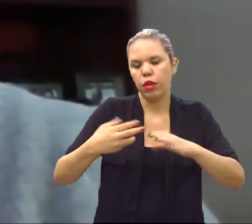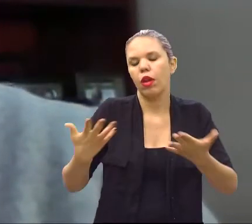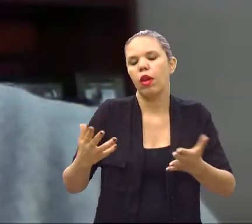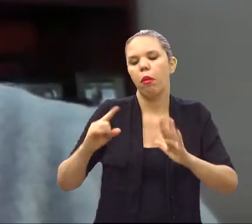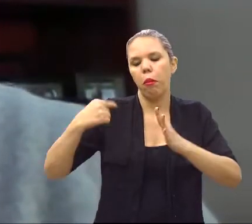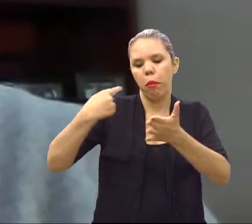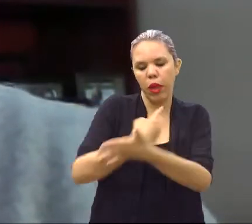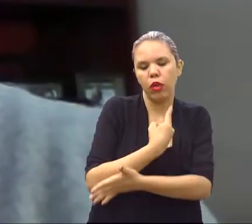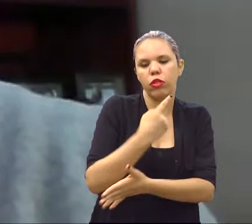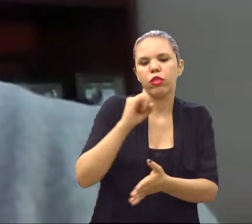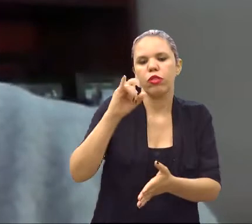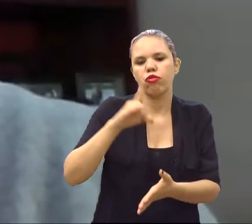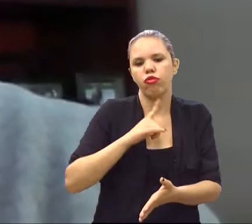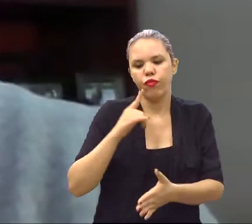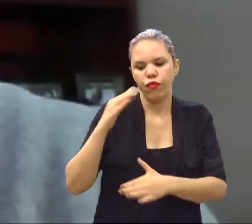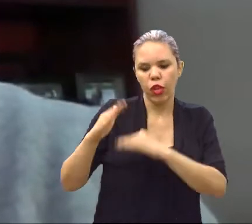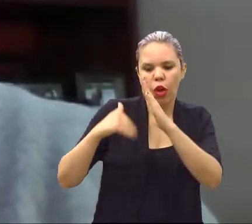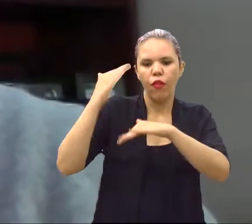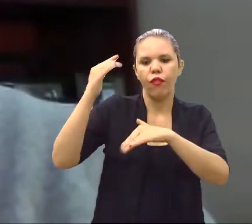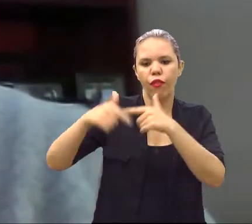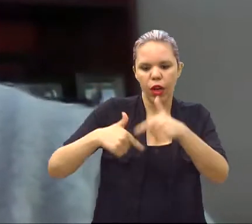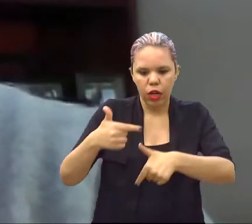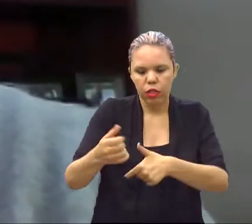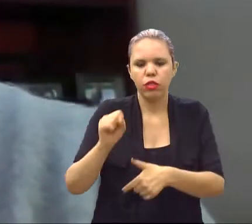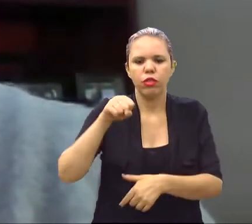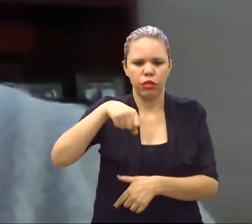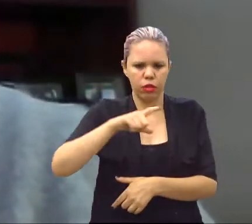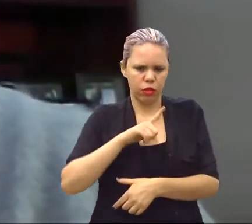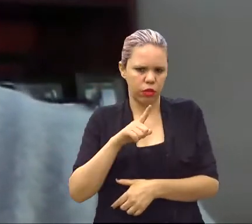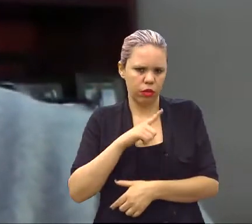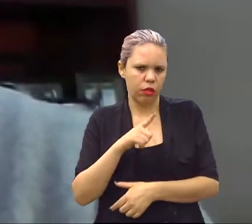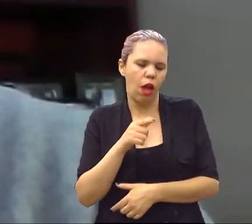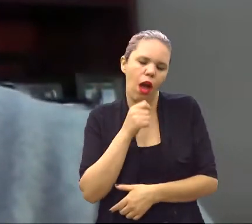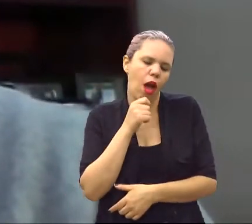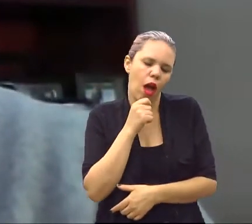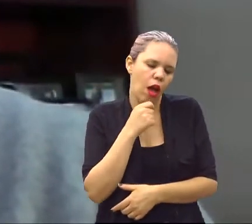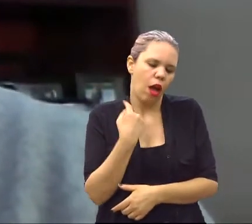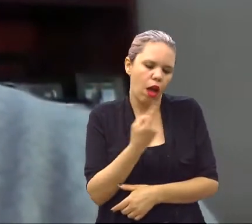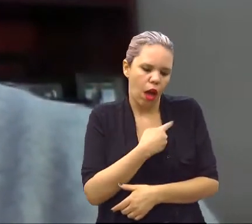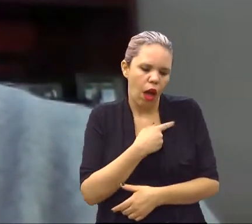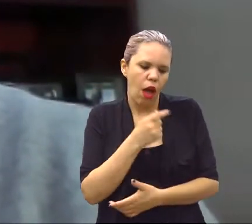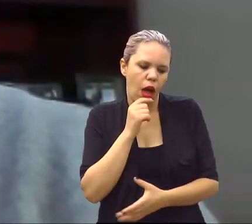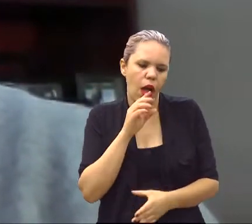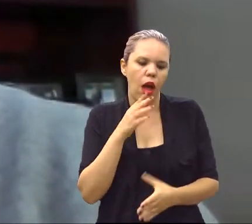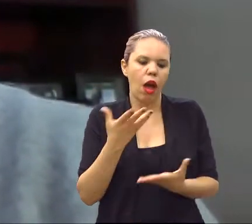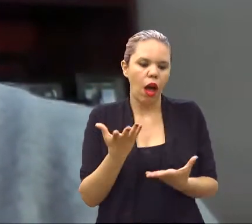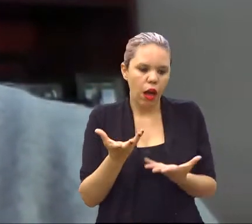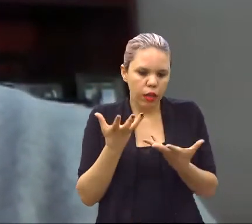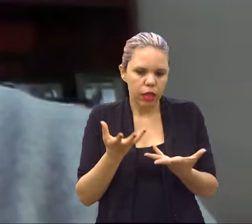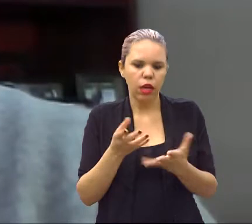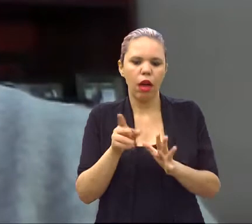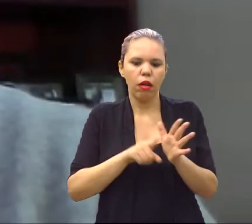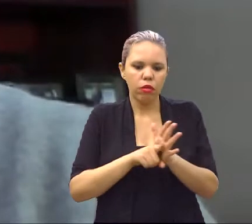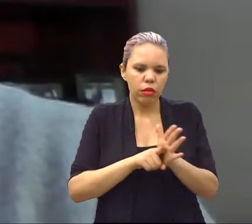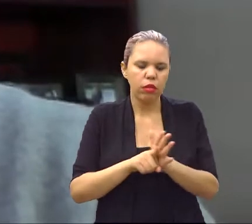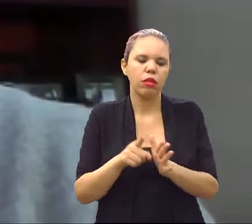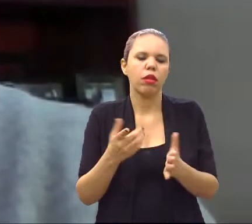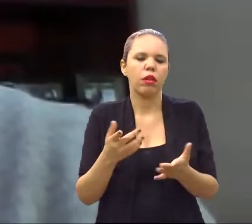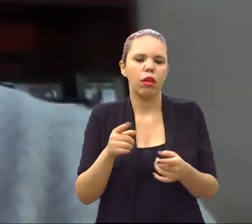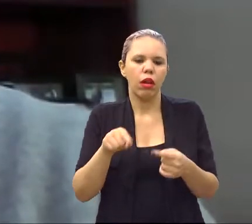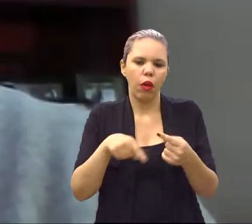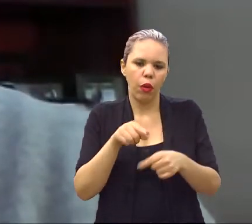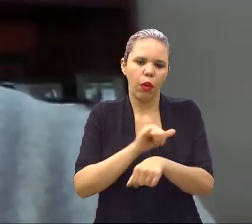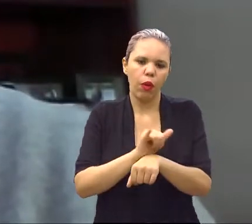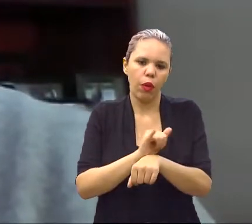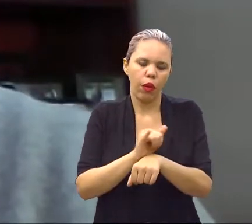você me fez que se houveram avanços. Sim, houveram avanços, não como estavam previstos, como nós gostaríamos